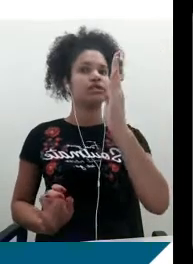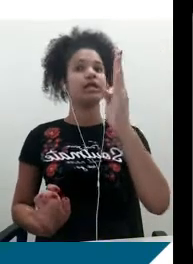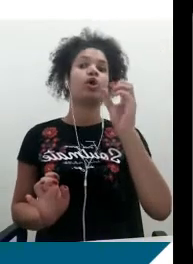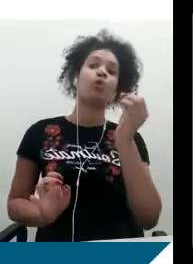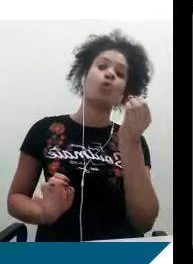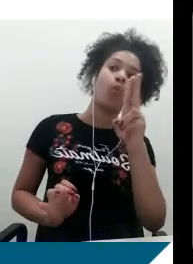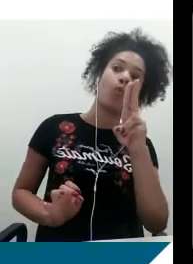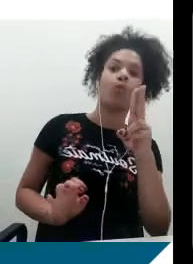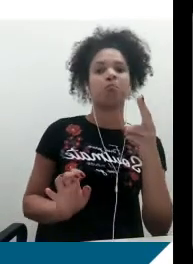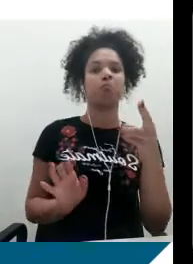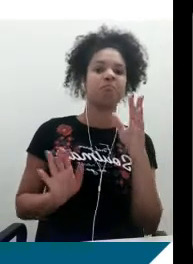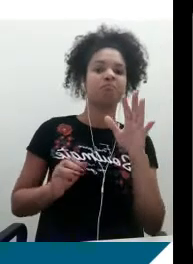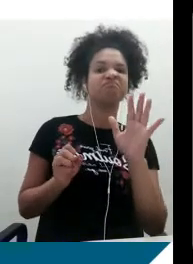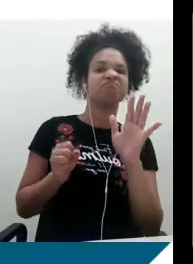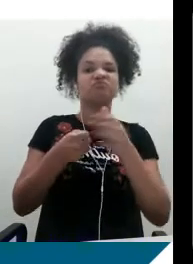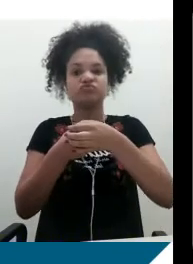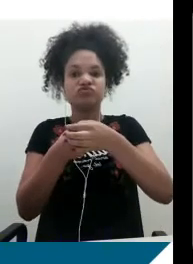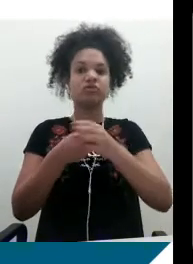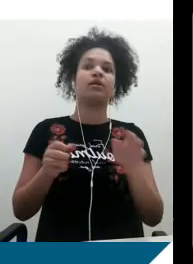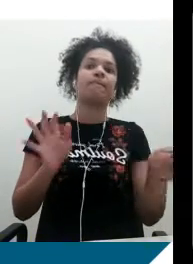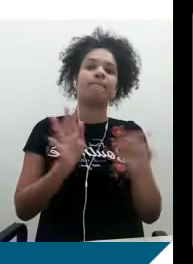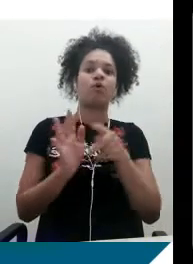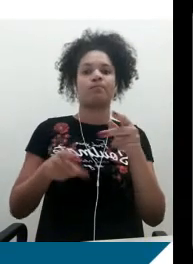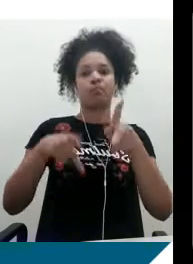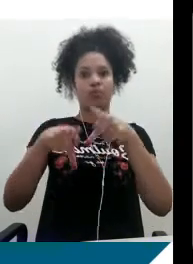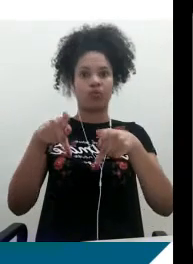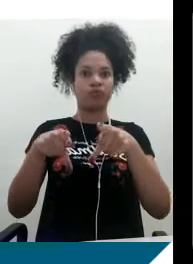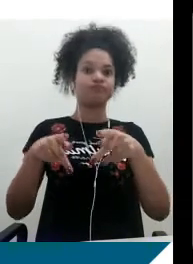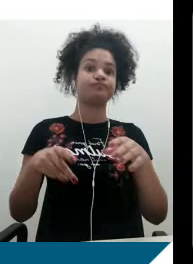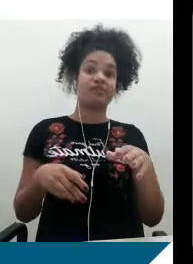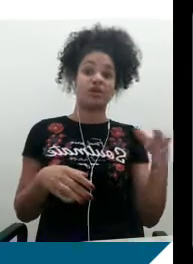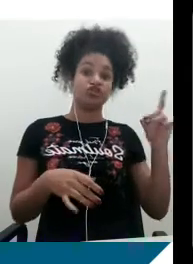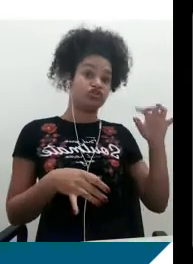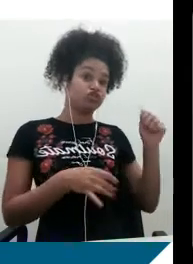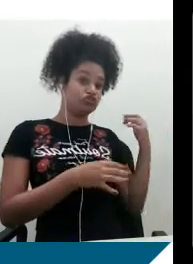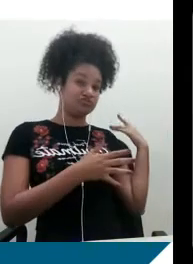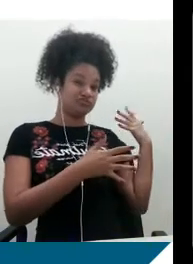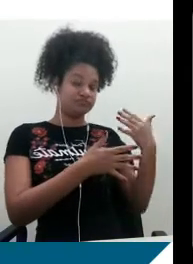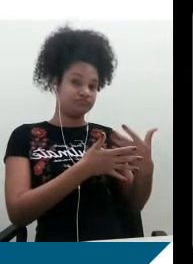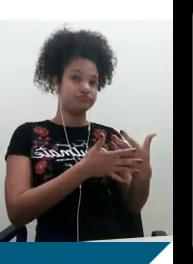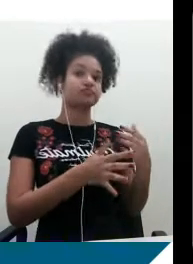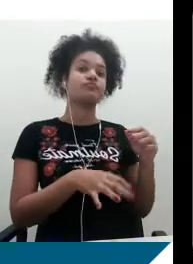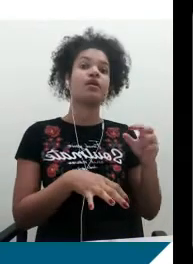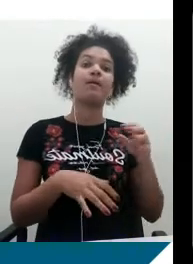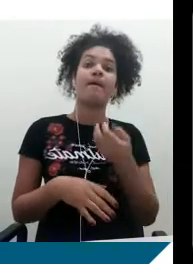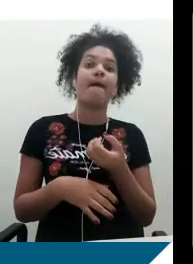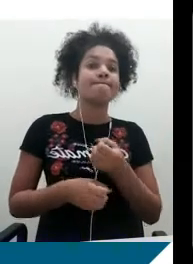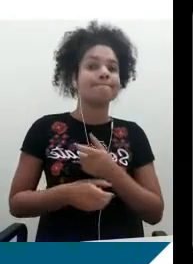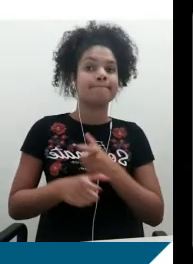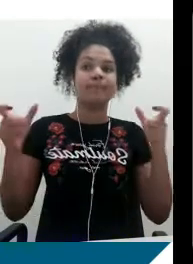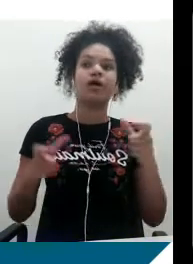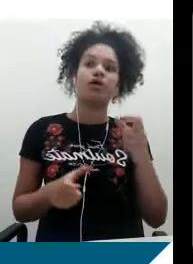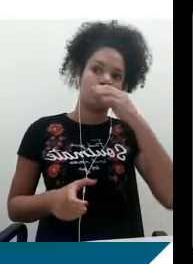valer o sentido dessa definição. A estratégia conceitual, gente, ela é bem interessante porque nela vai ter um conceito.